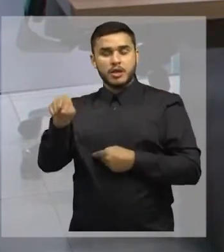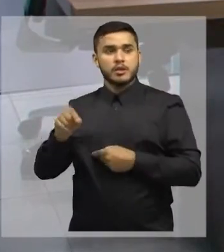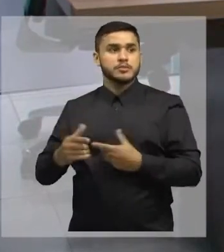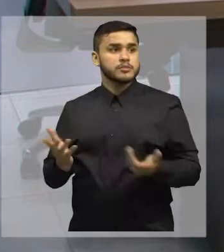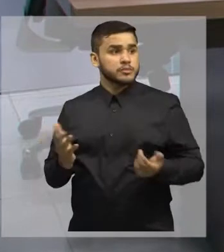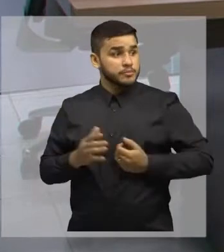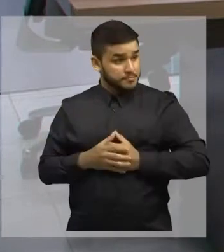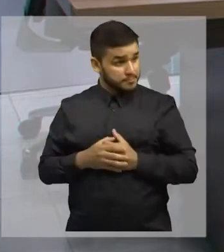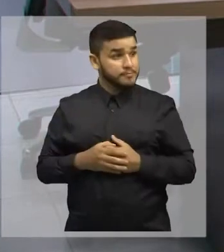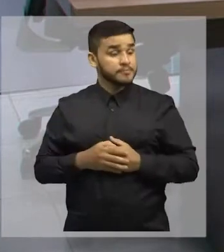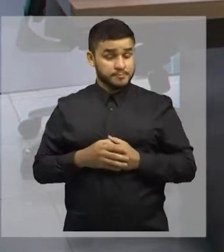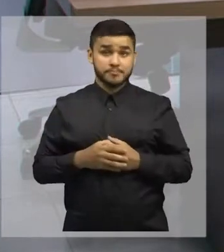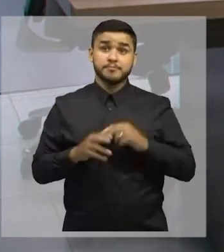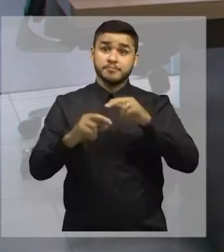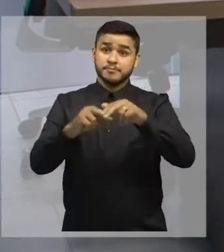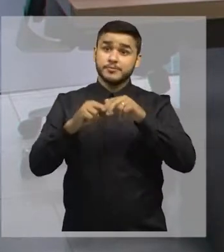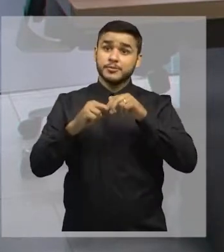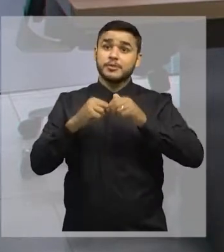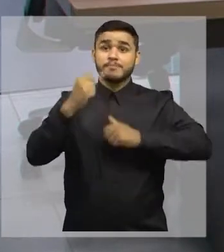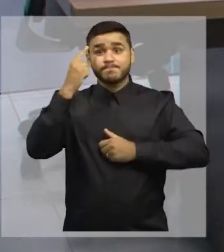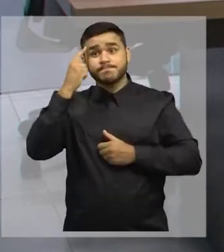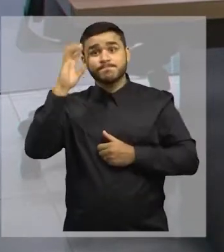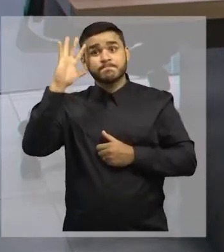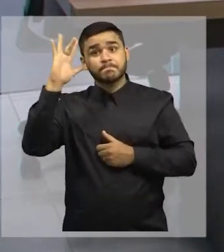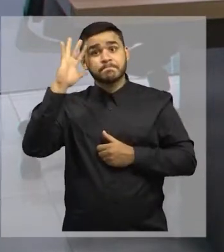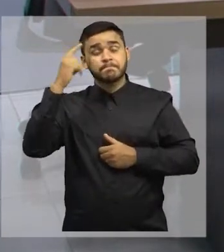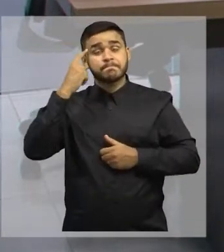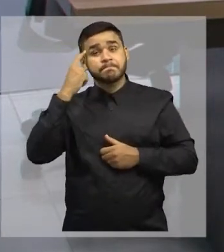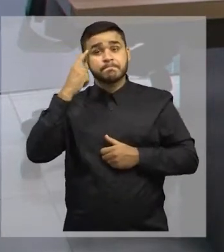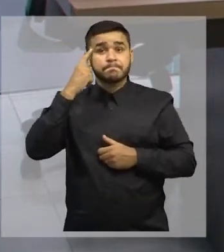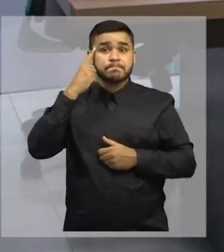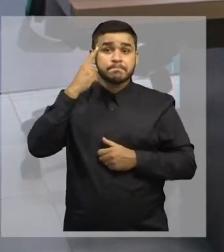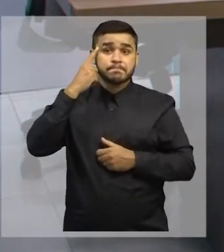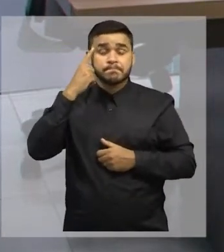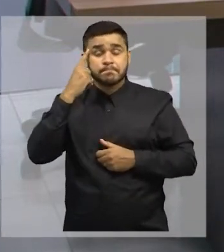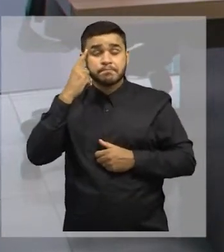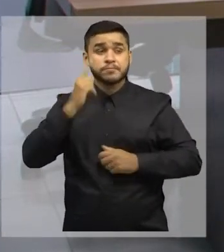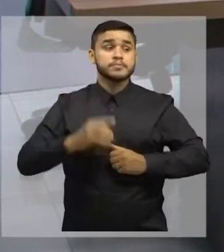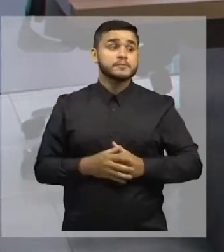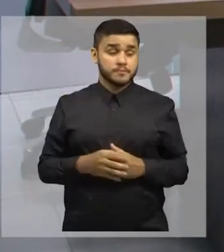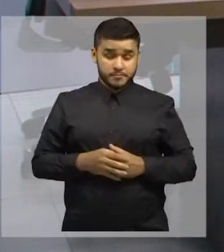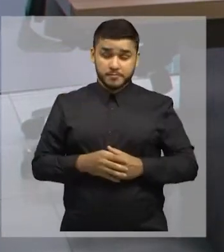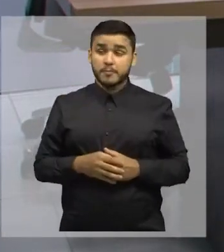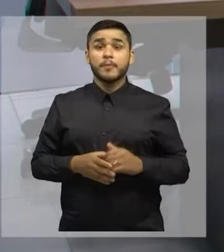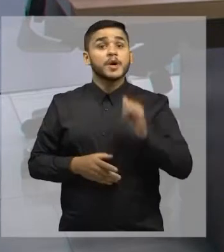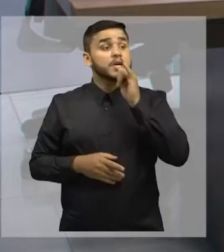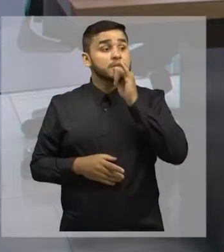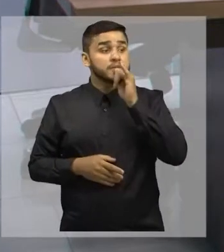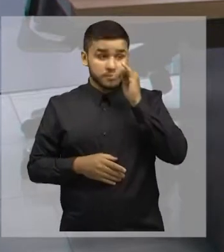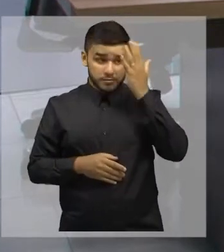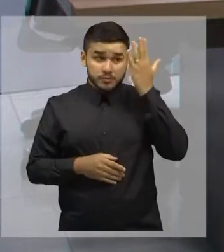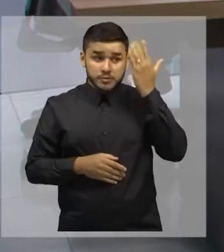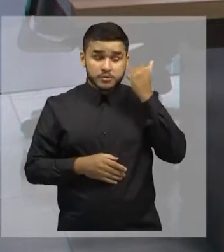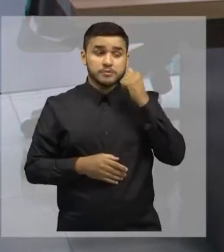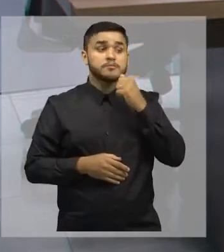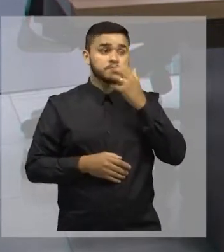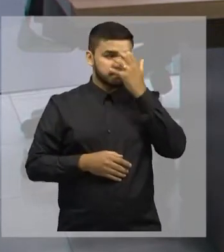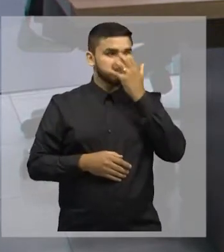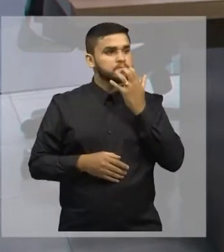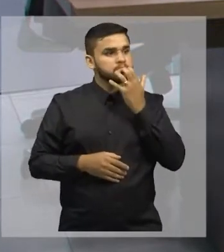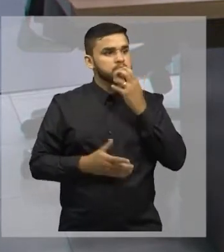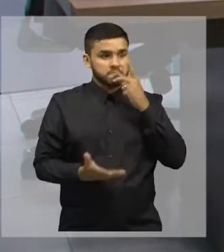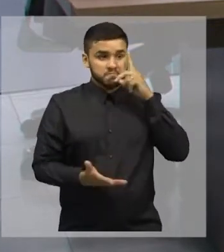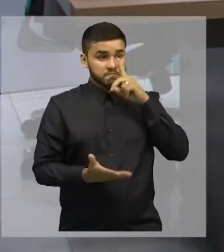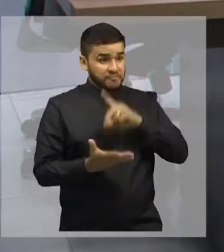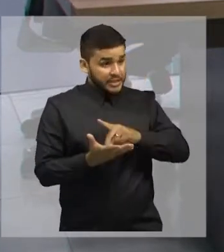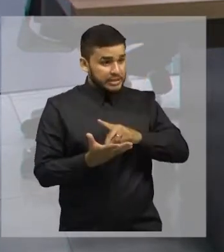outros nomes que ele está imaginando. Agora, eu acho que a prova de fogo, para responder essa sua pergunta